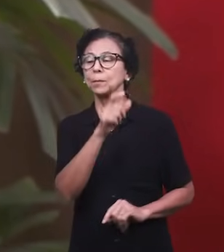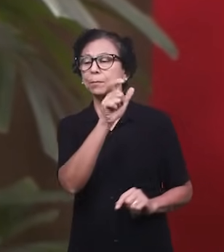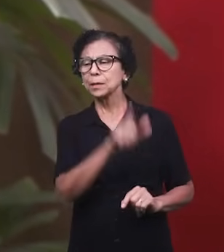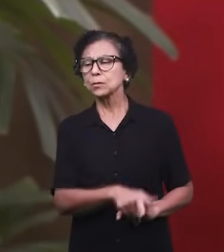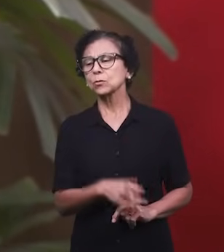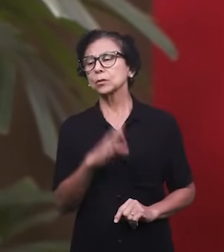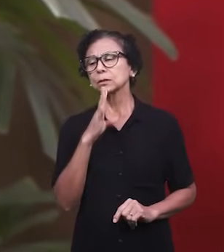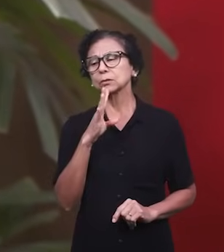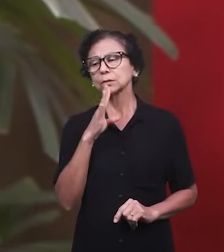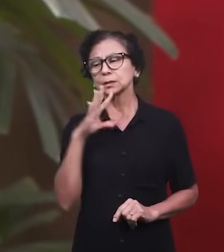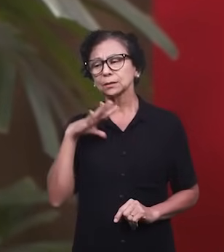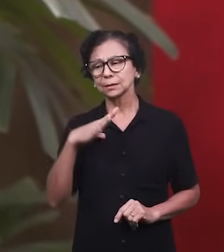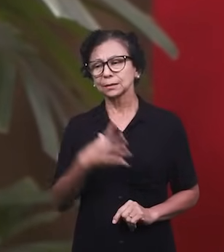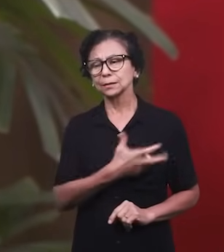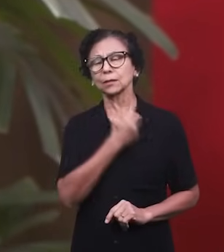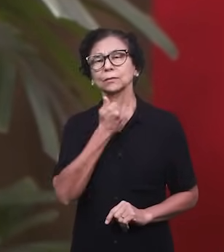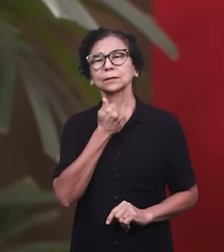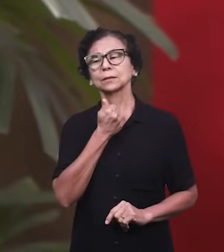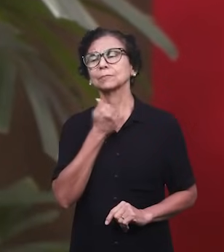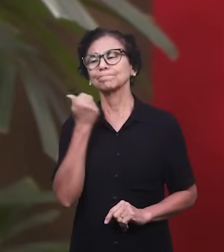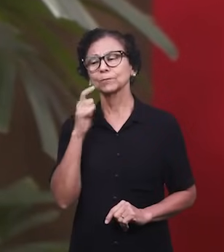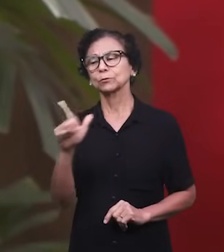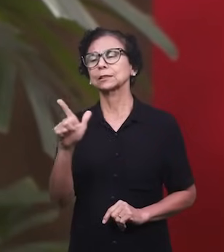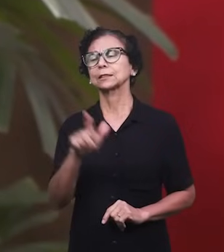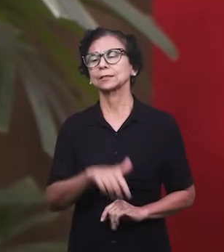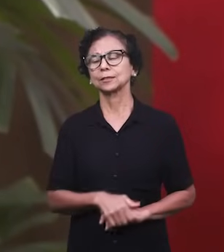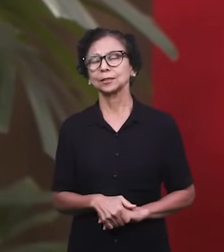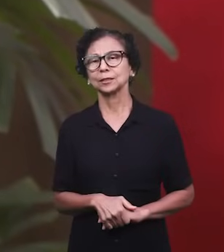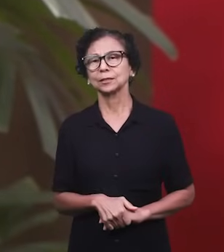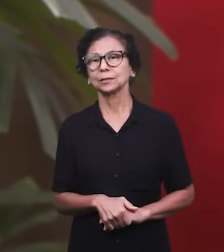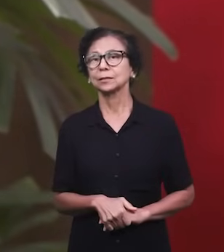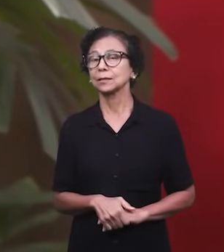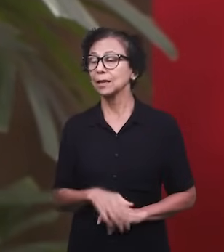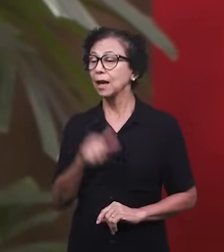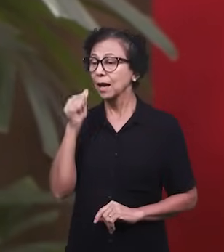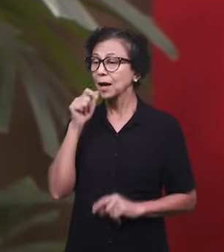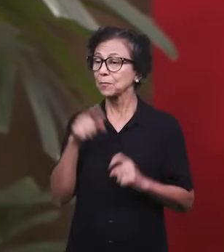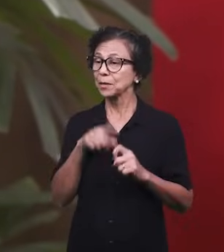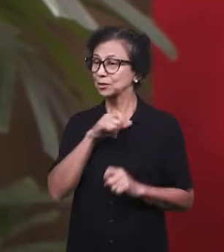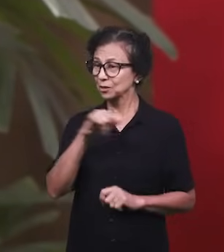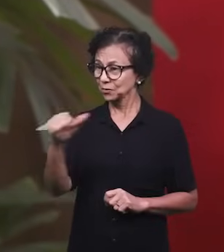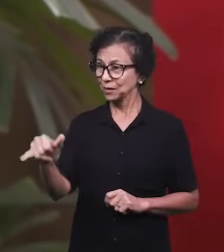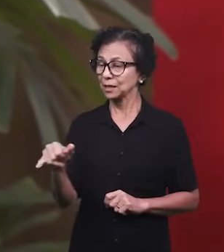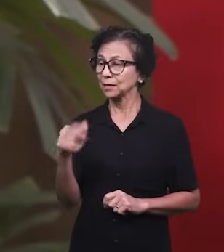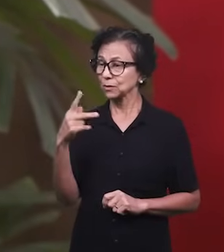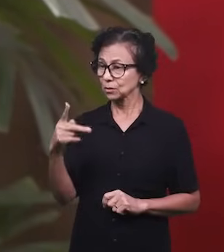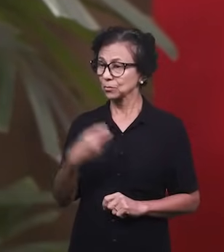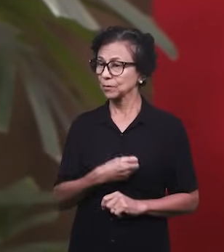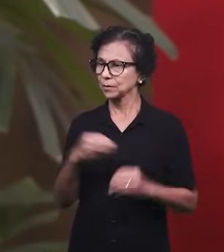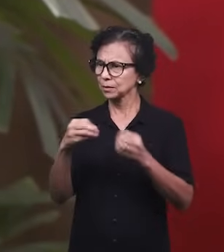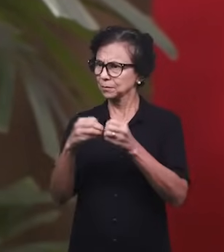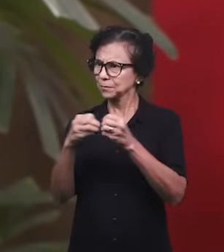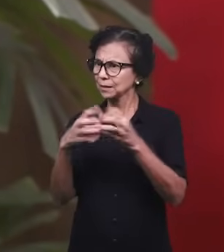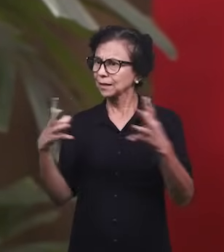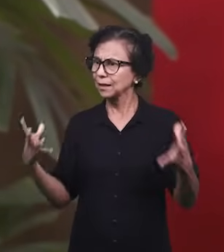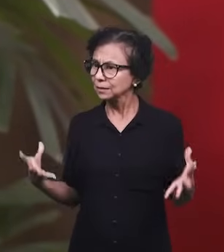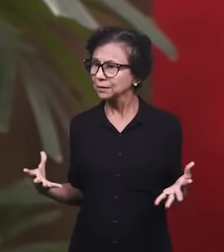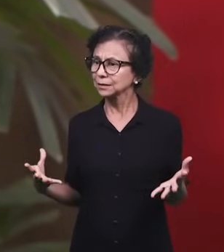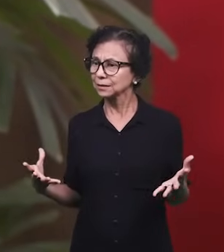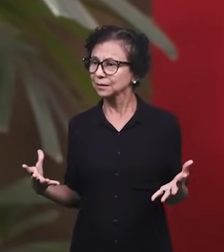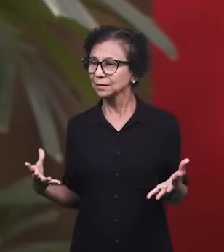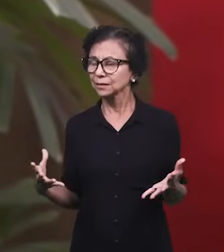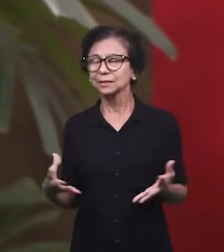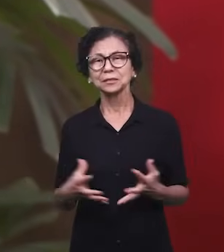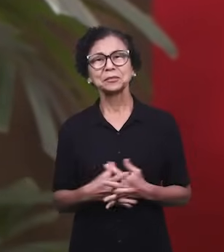um milagre na presença do Senhor. A médica dizia isso: Esther, a sua vida é um milagre. E ela tinha razão nisso. E